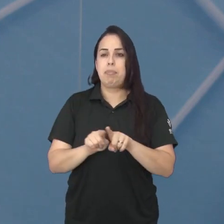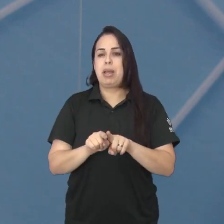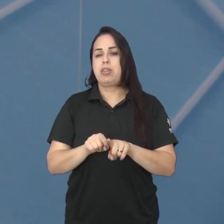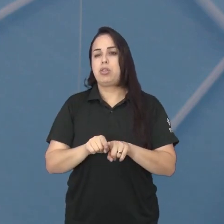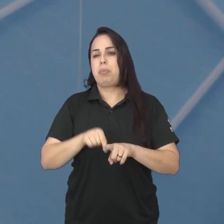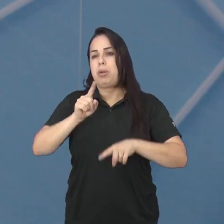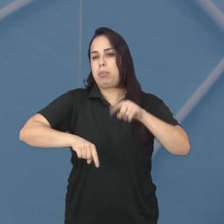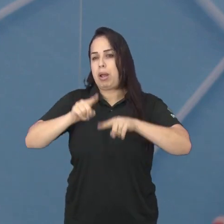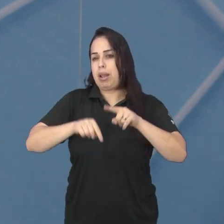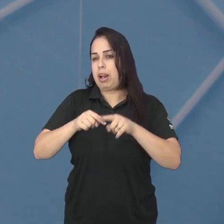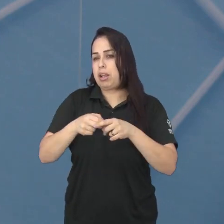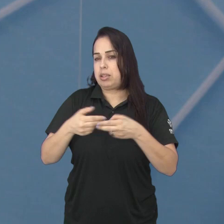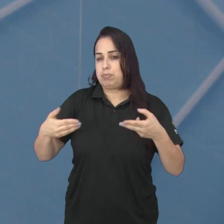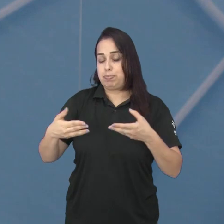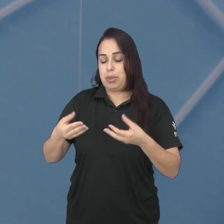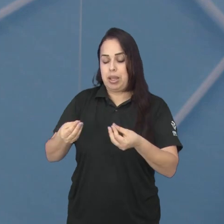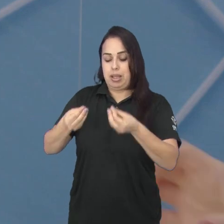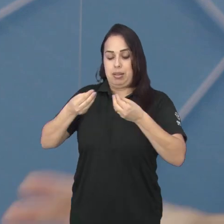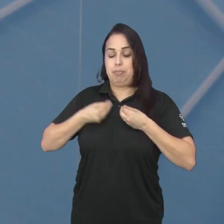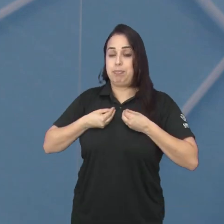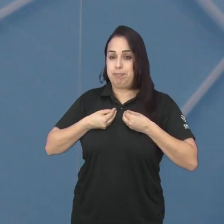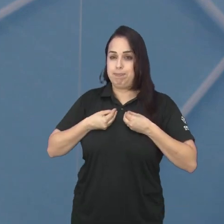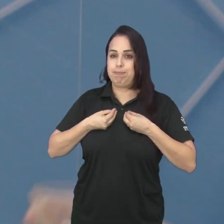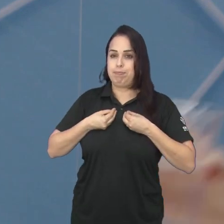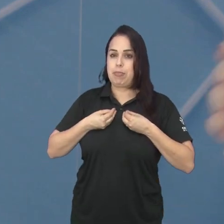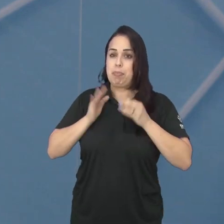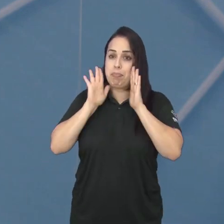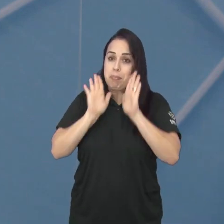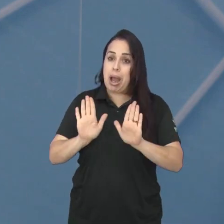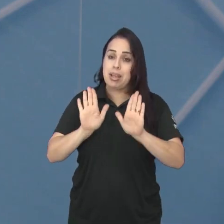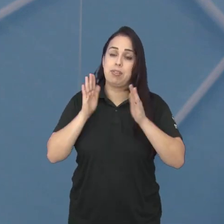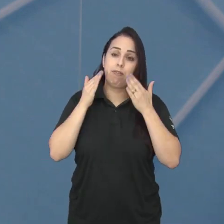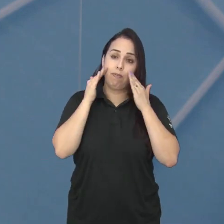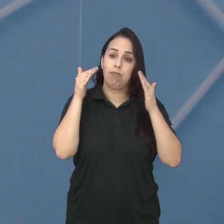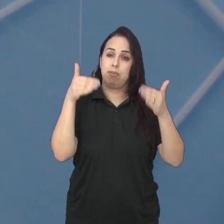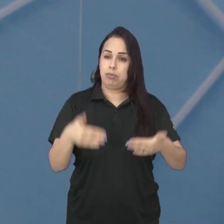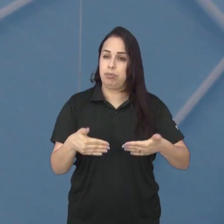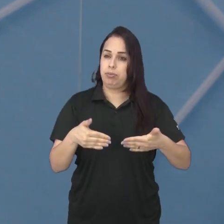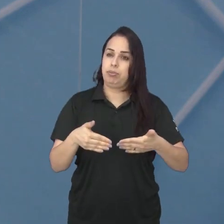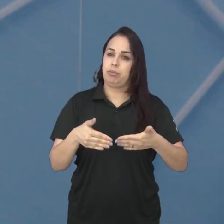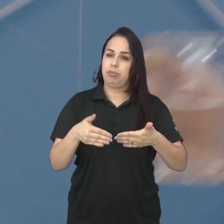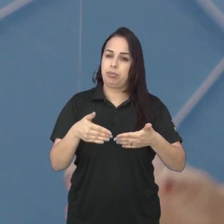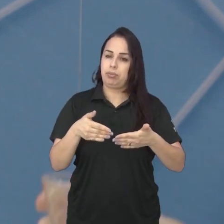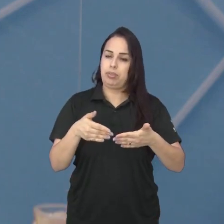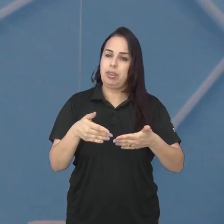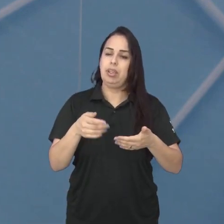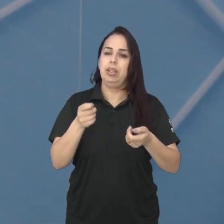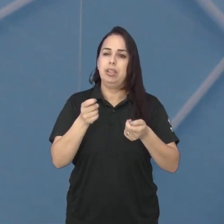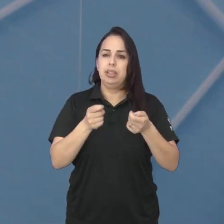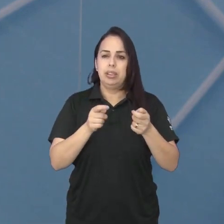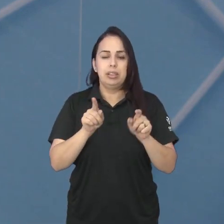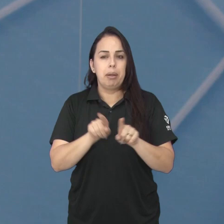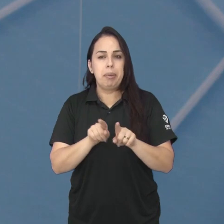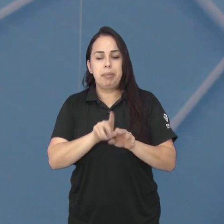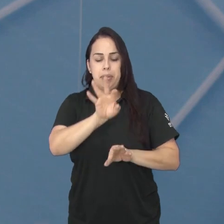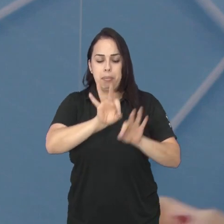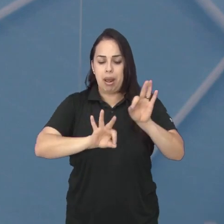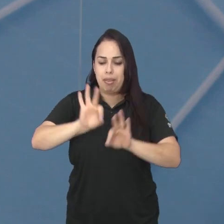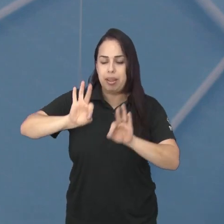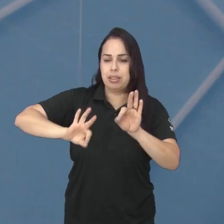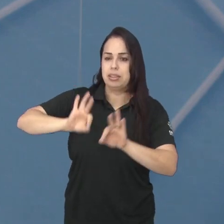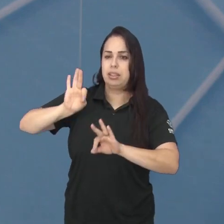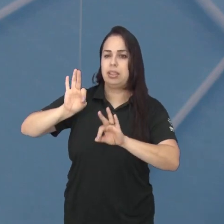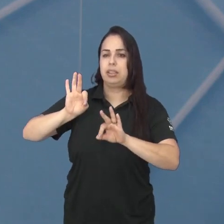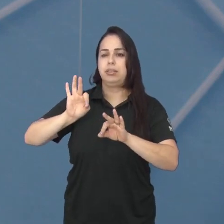são disponíveis, para que todo ele seja voltado num planejamento, né, num controle, além de todo outro